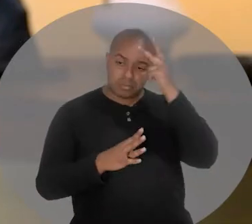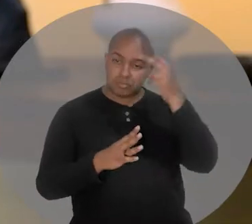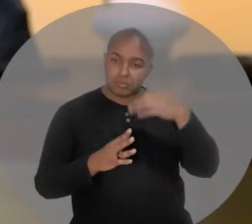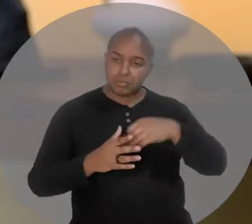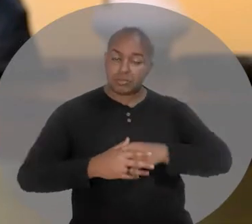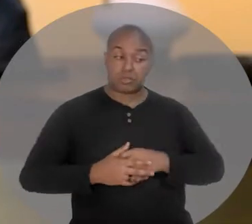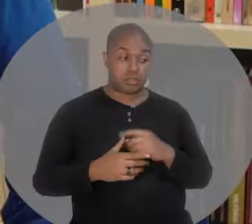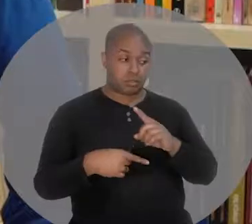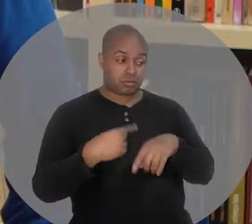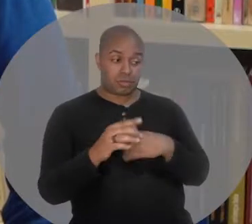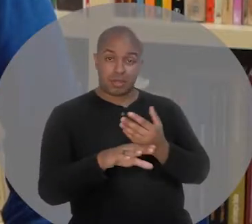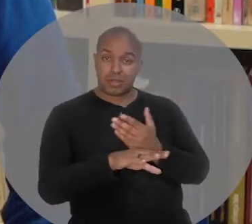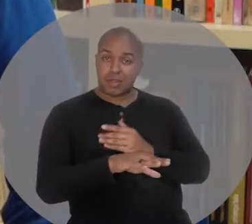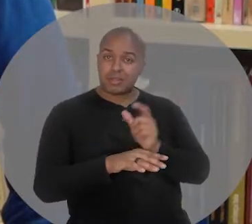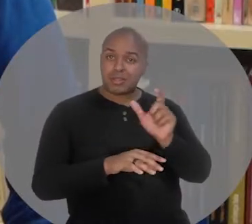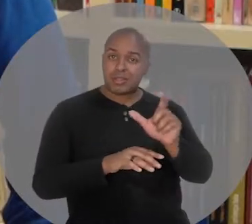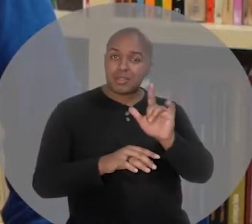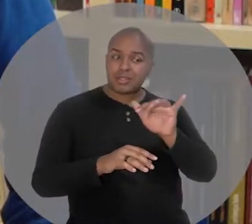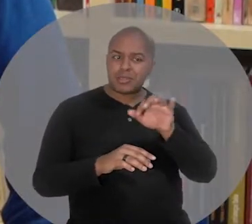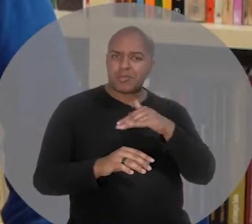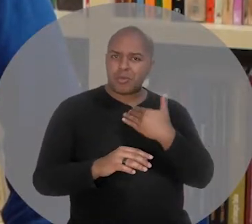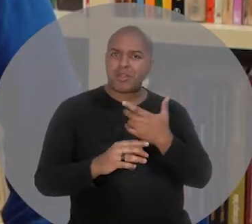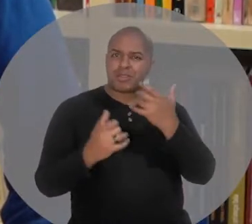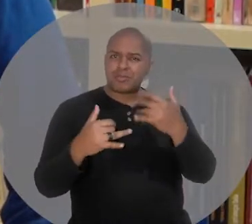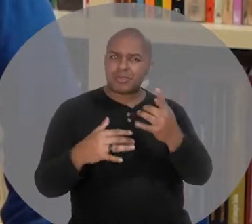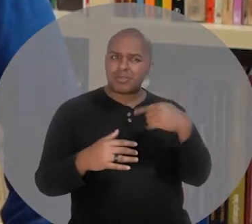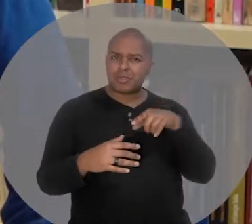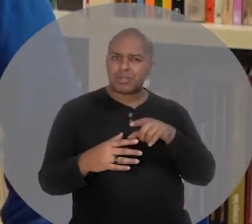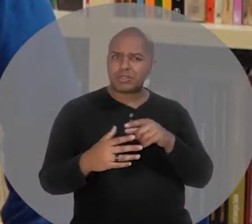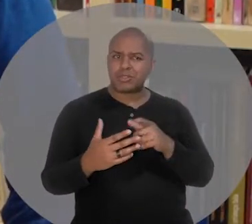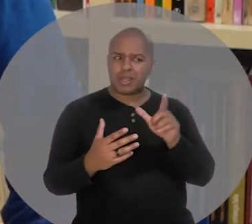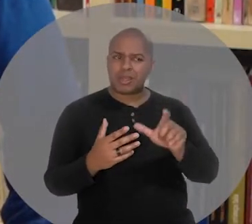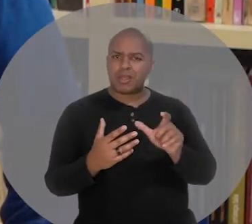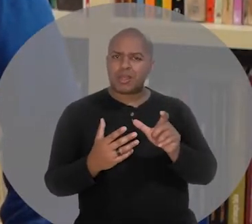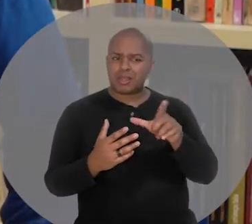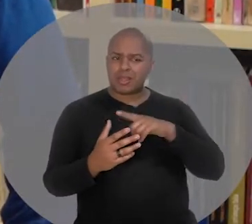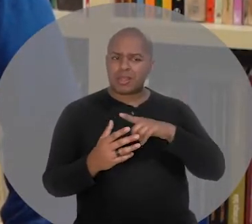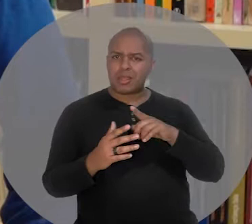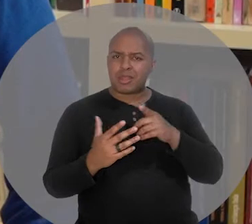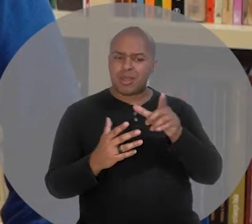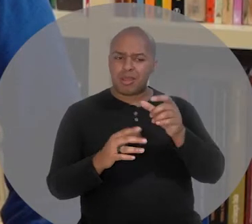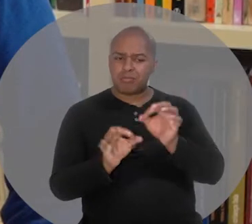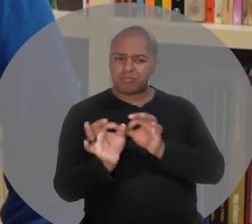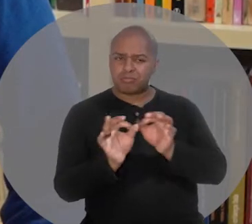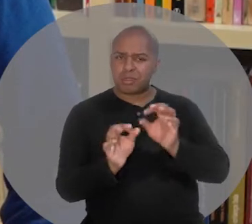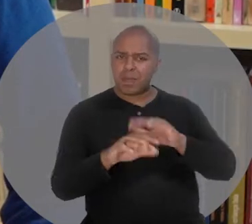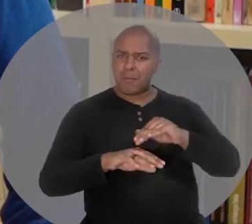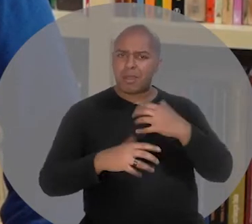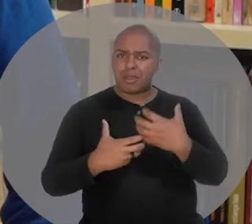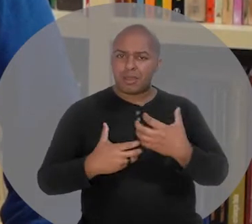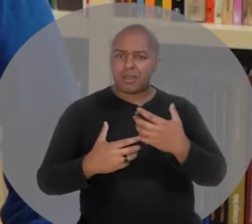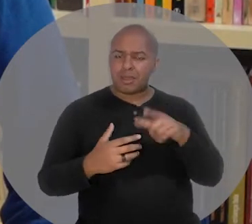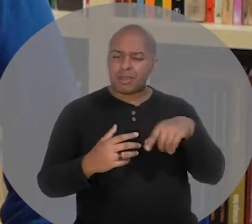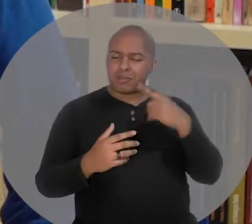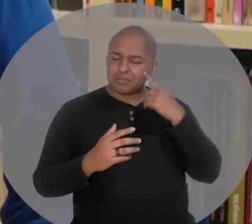para as pessoas. Logo antes da Lígia morrer, ela falou para mim que a obra dela que ela mais queria ver